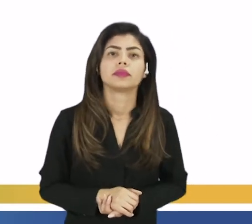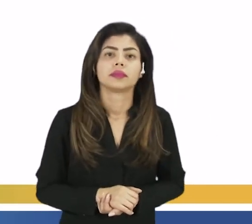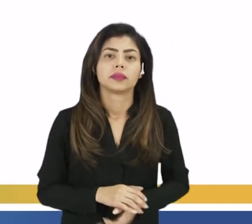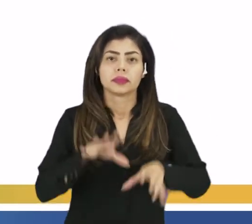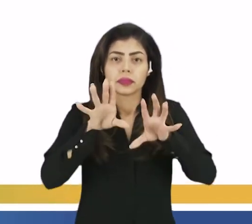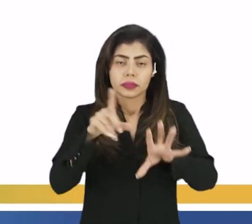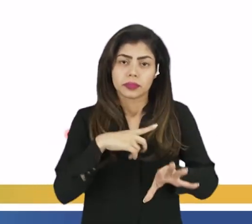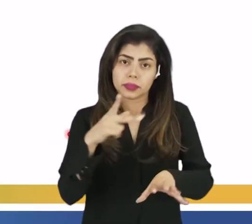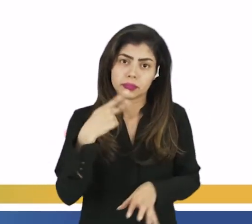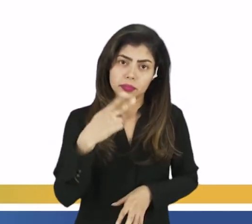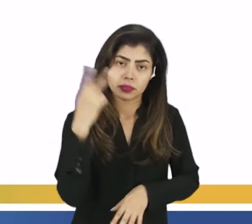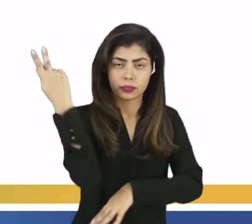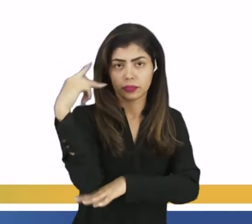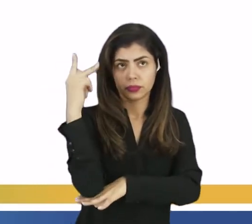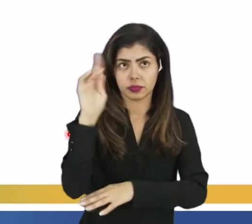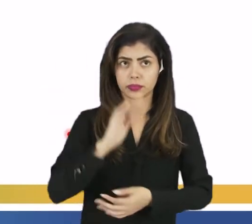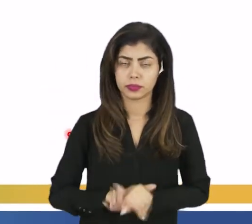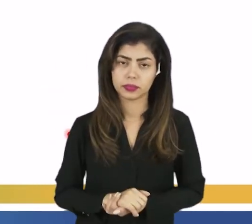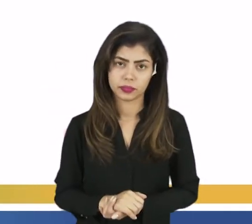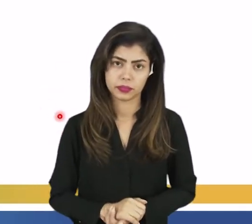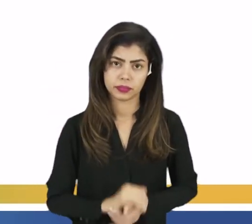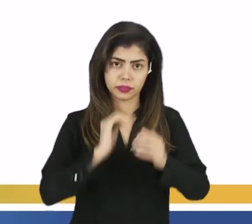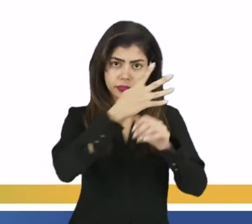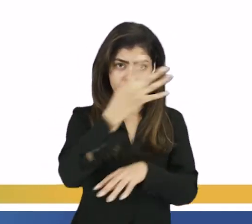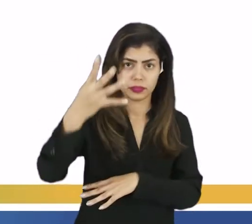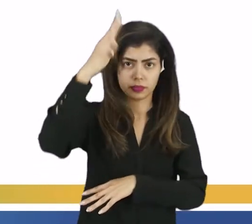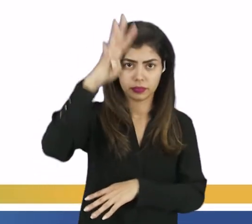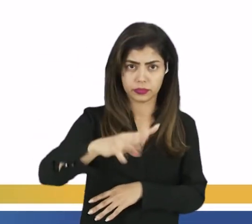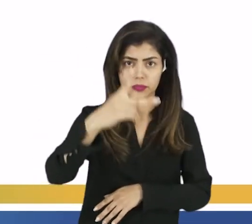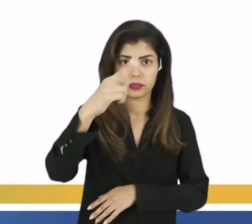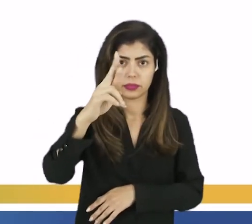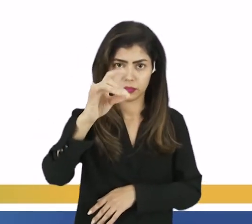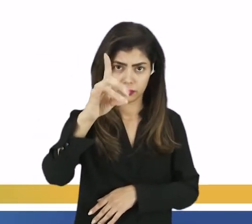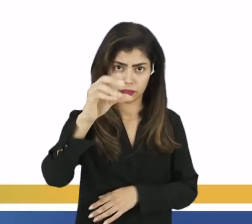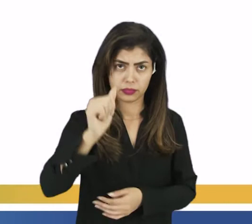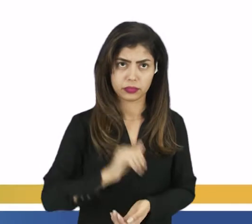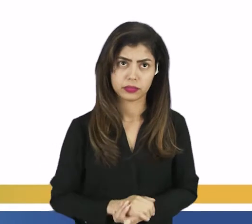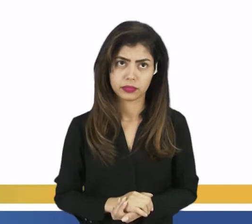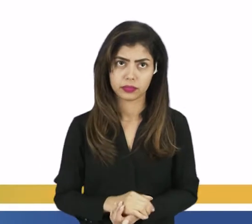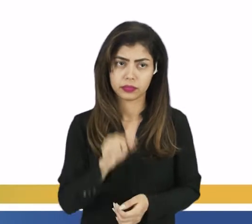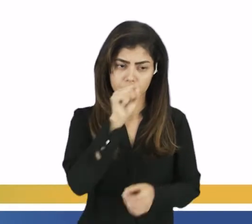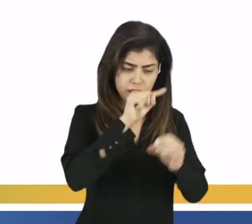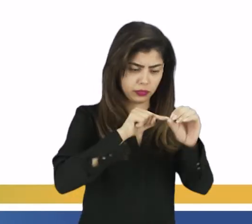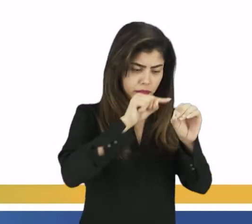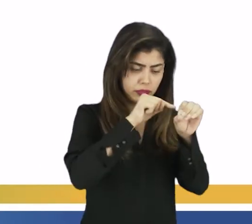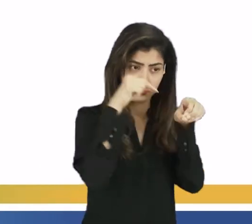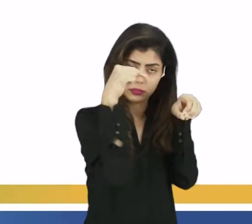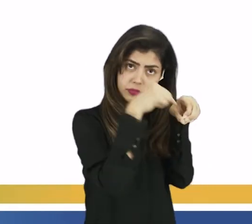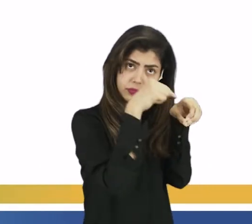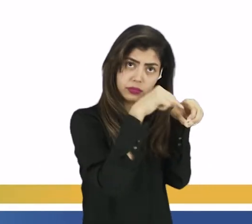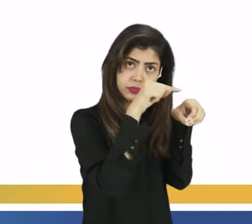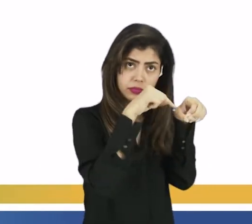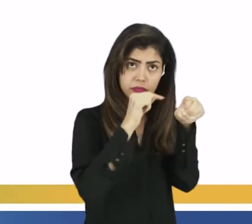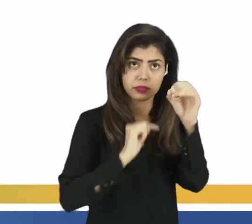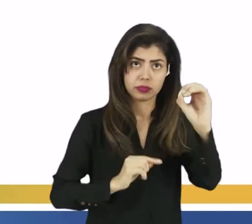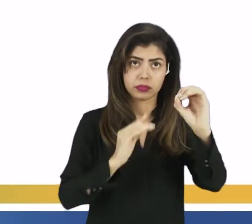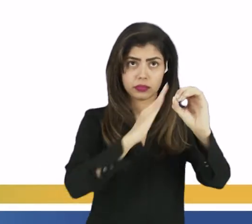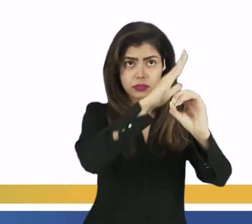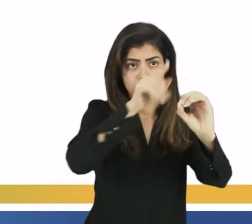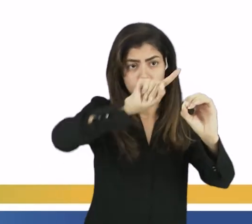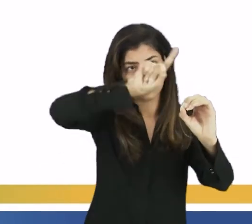bom então aqui a gente falou sobre os períodos da Tabela Periódica então aqui nós somos um núcleo de um átomo e